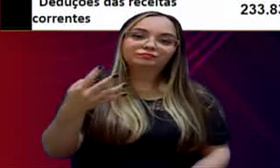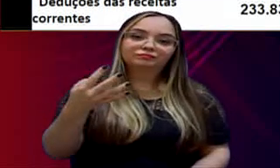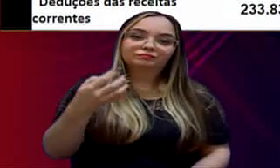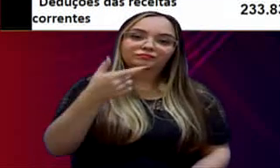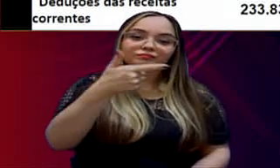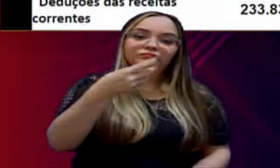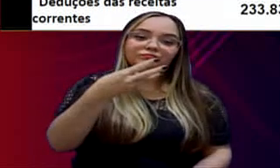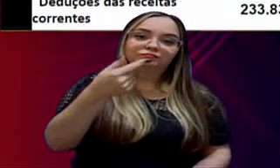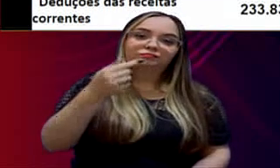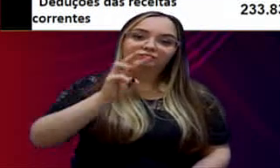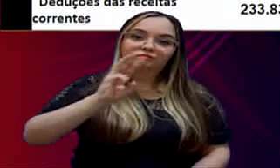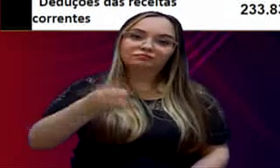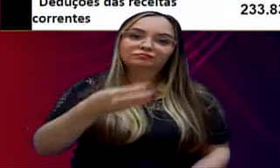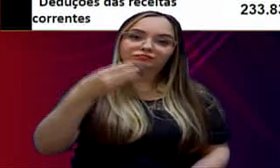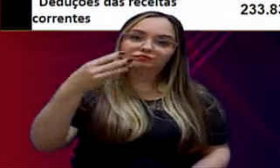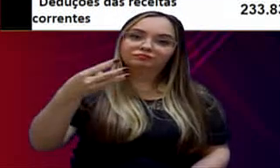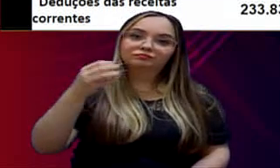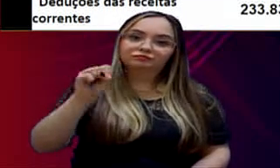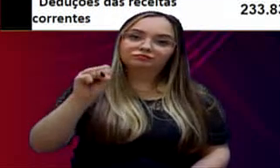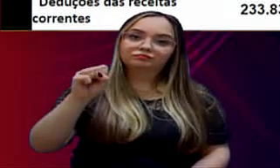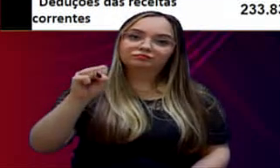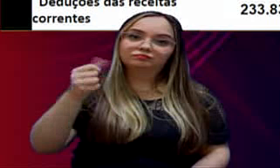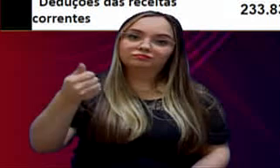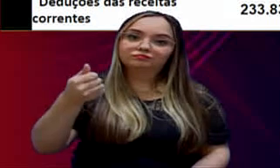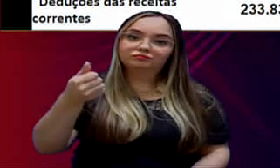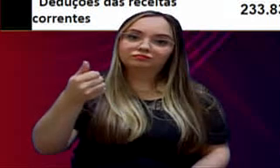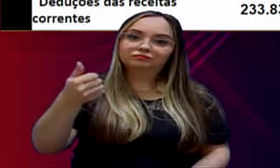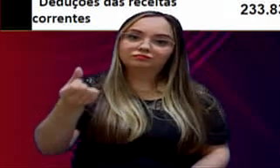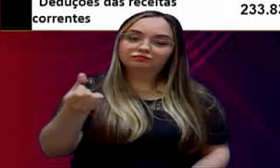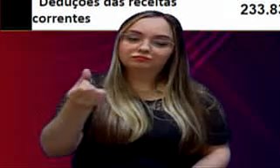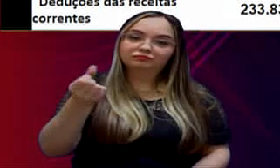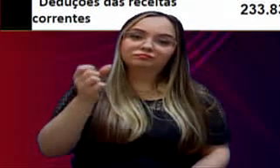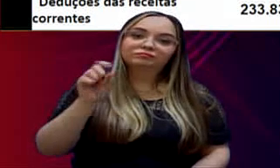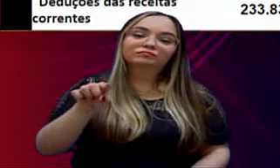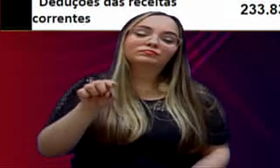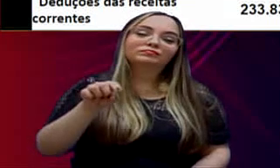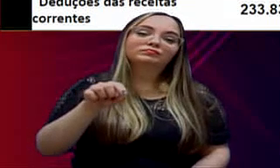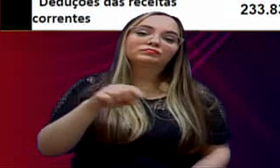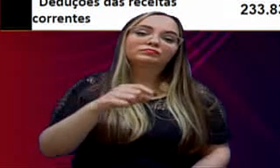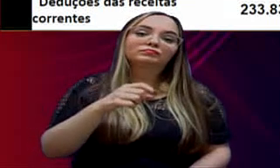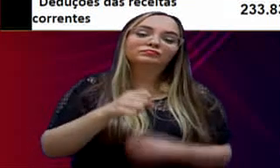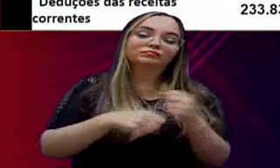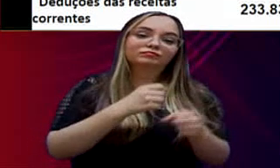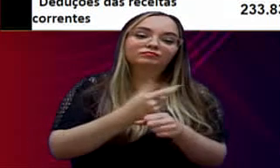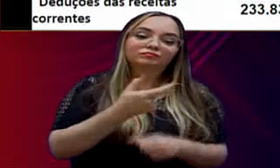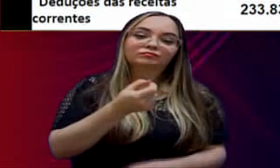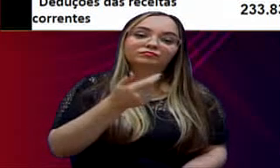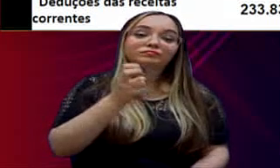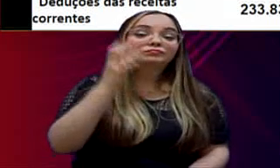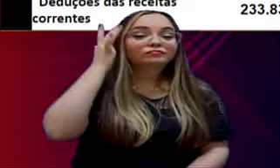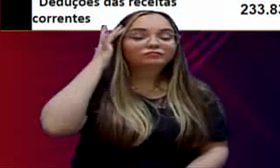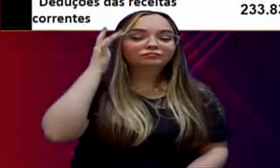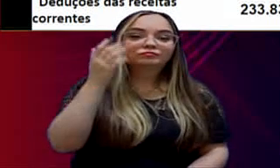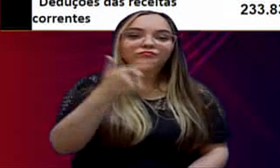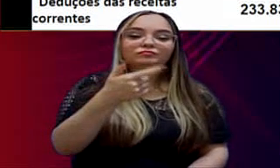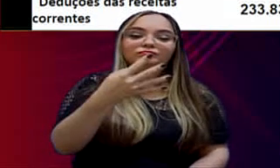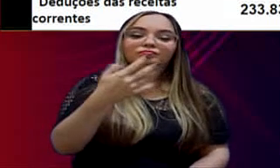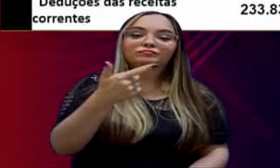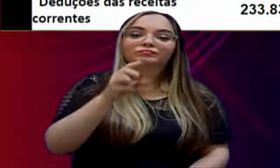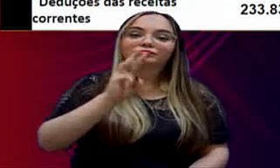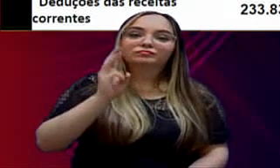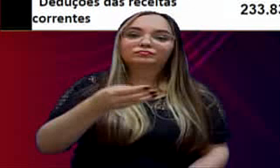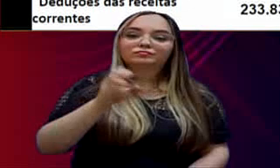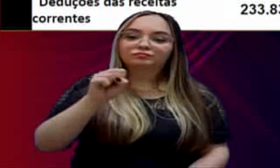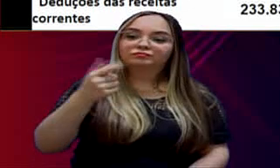237 milhões 386 estimativa 2025 de 242 milhões 826